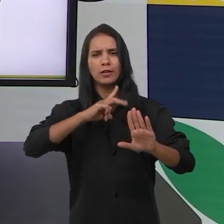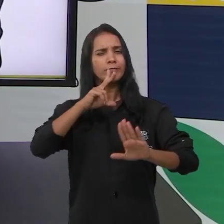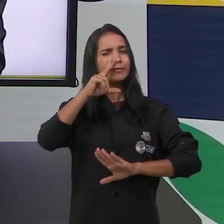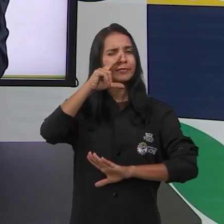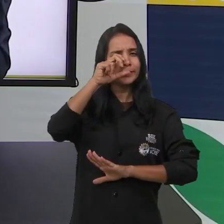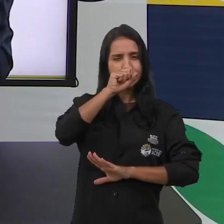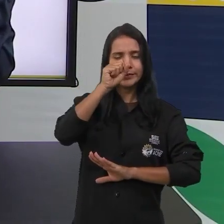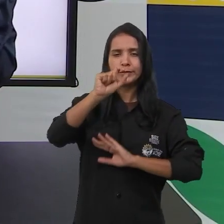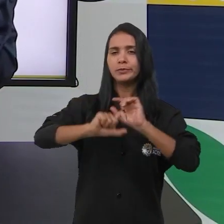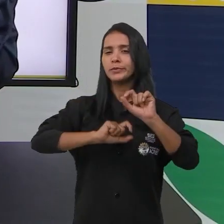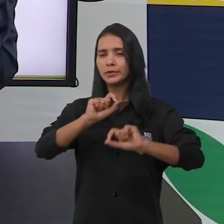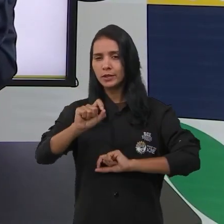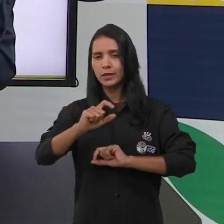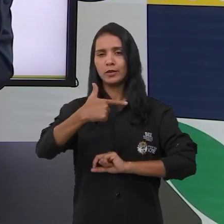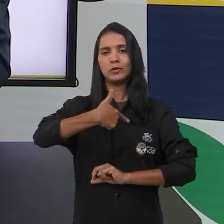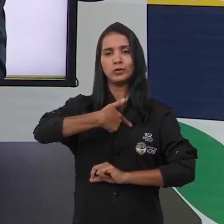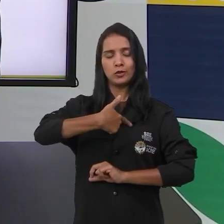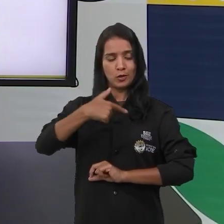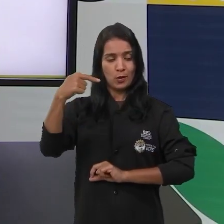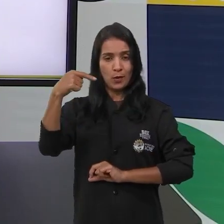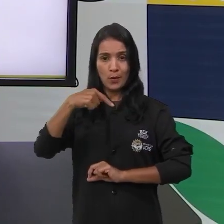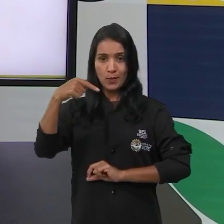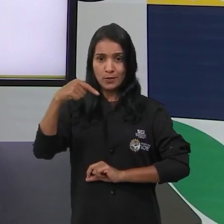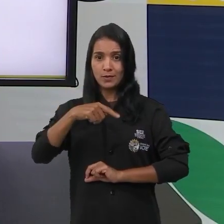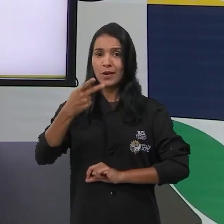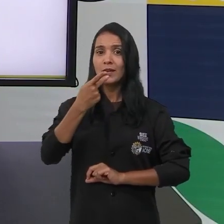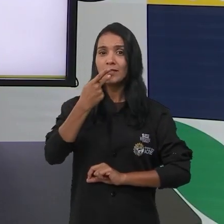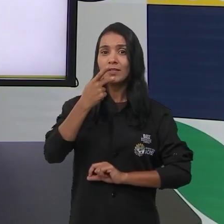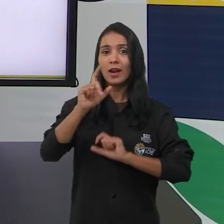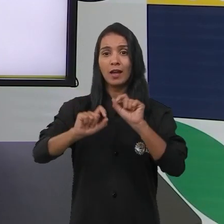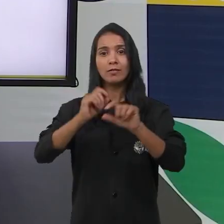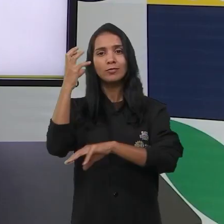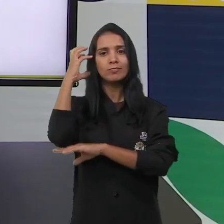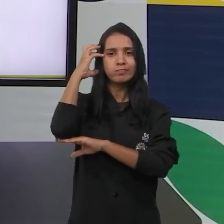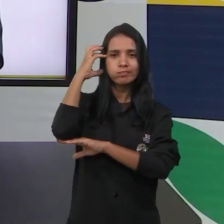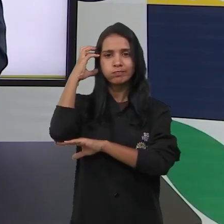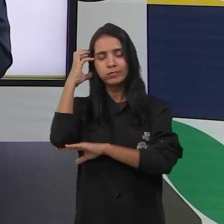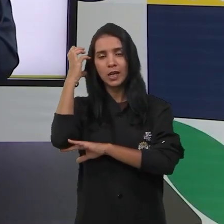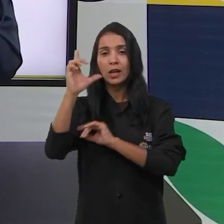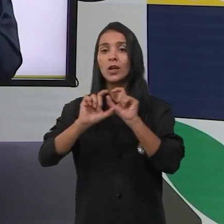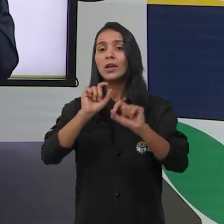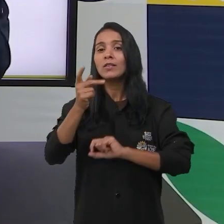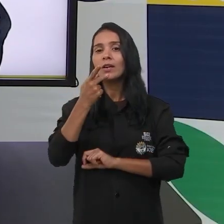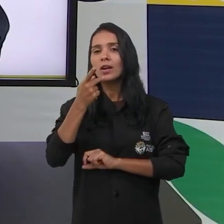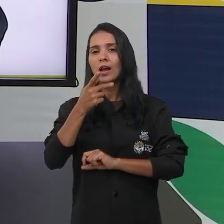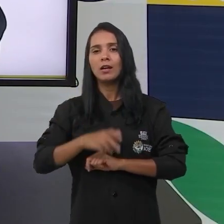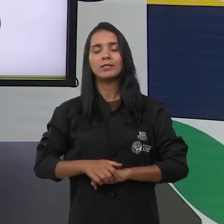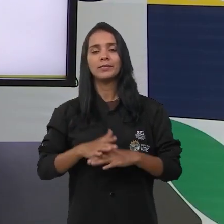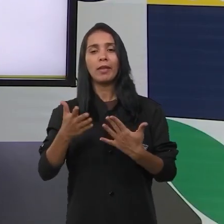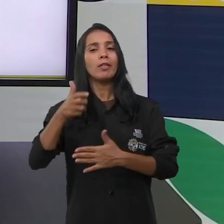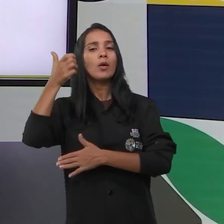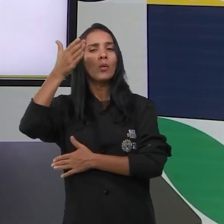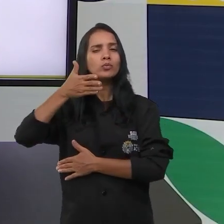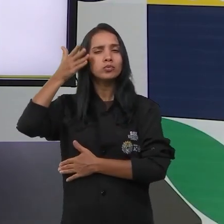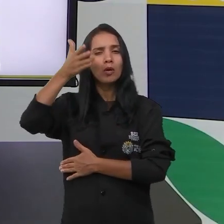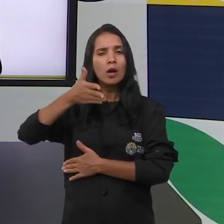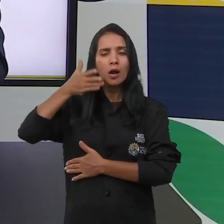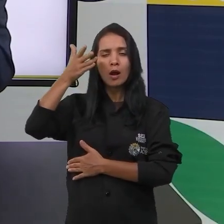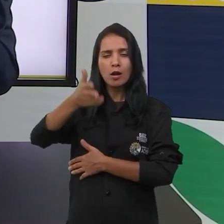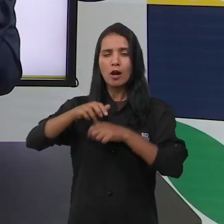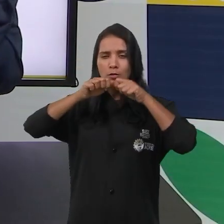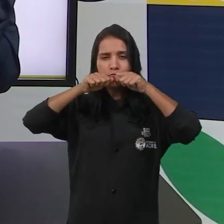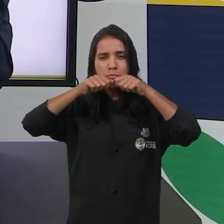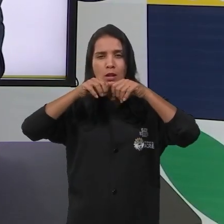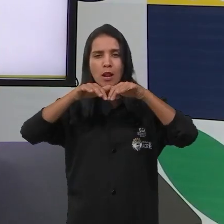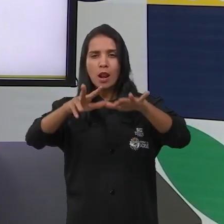propaganda muito forte de Getúlio Vargas, no rádio, principalmente, ele discursando para as massas. O